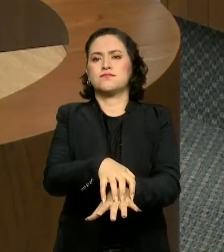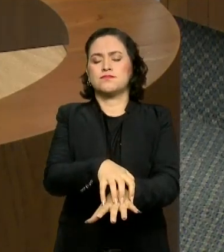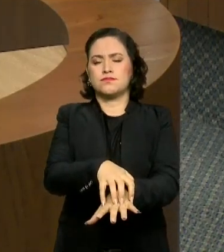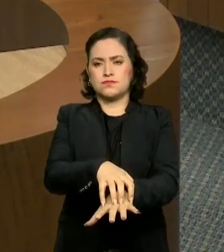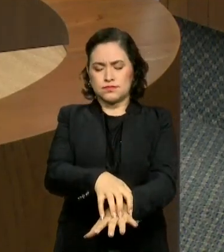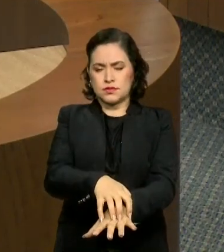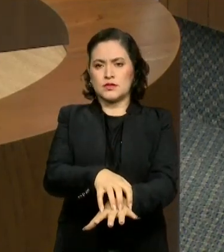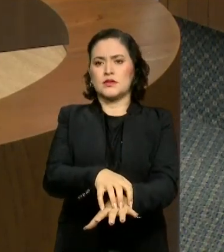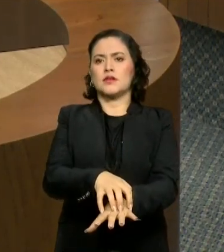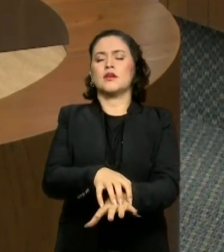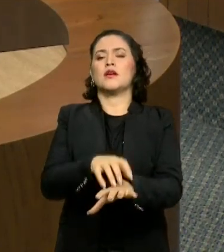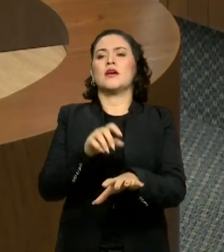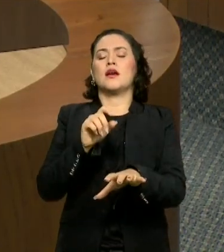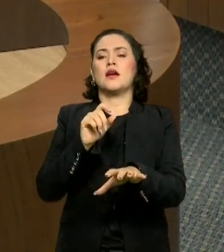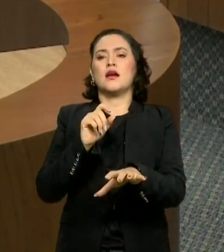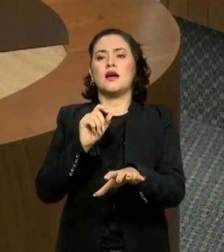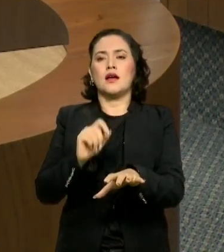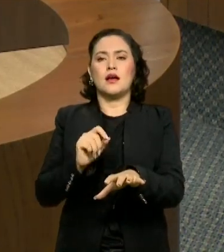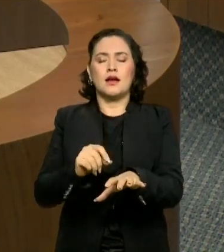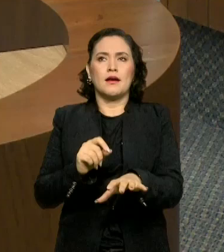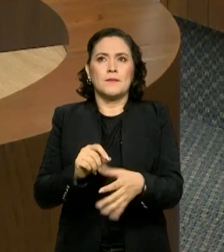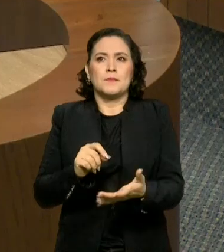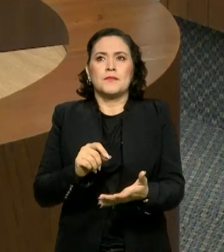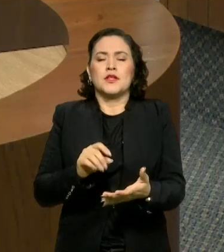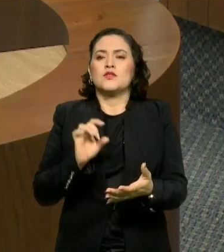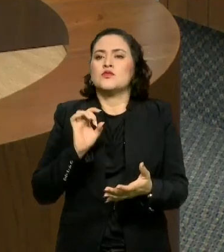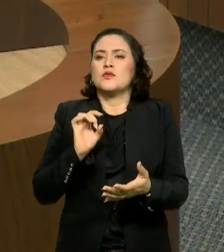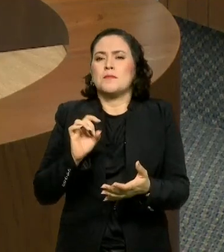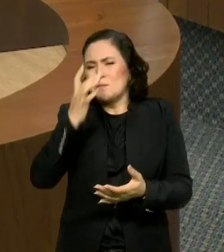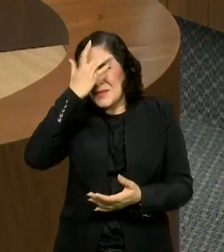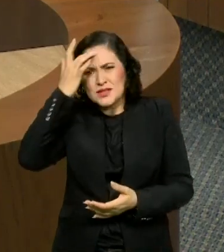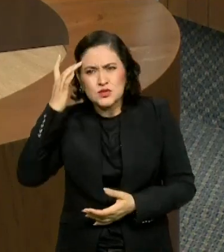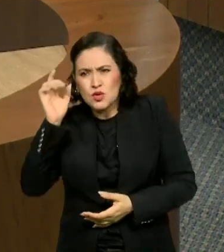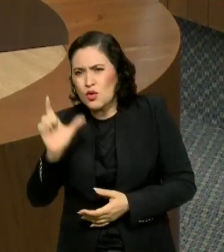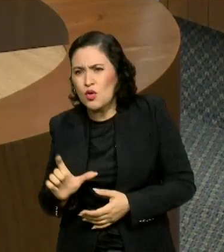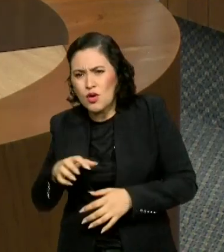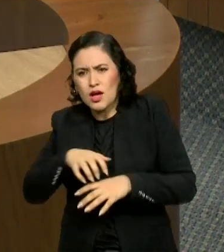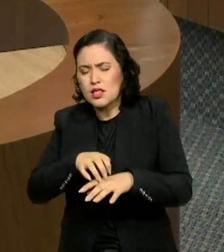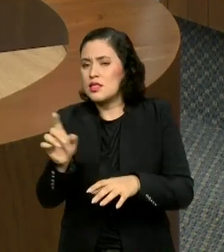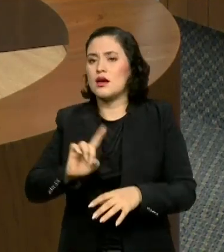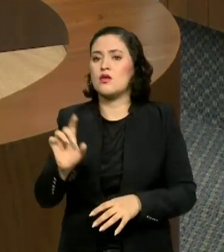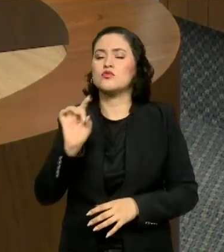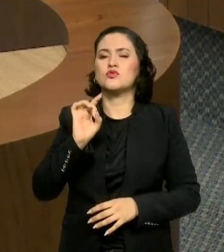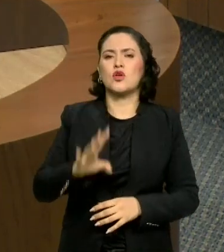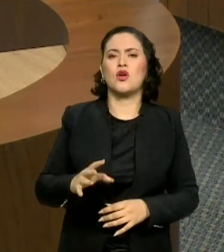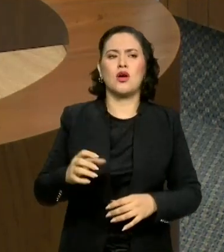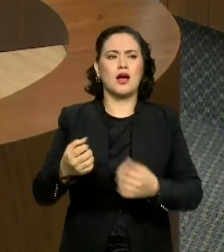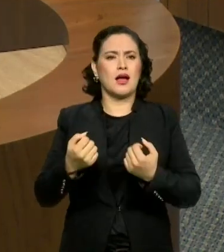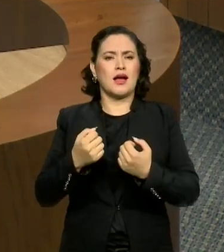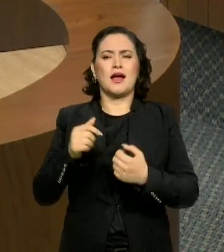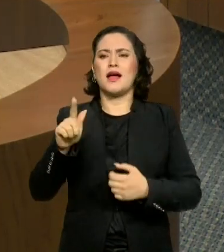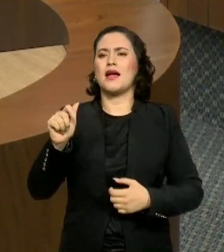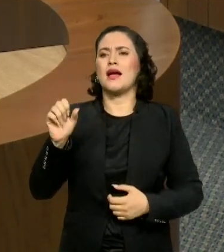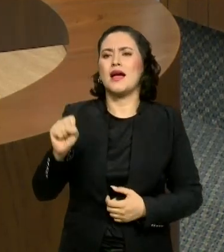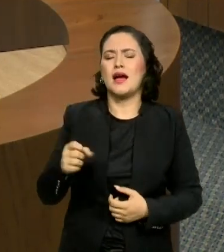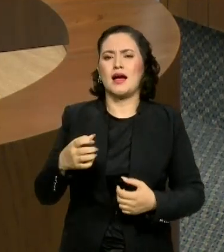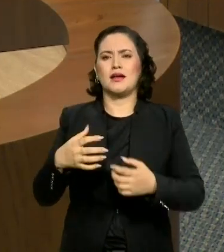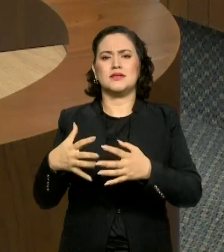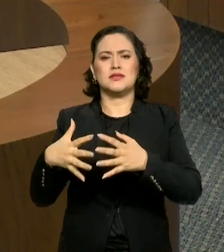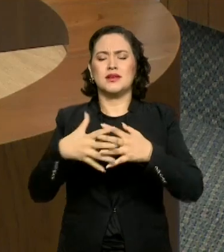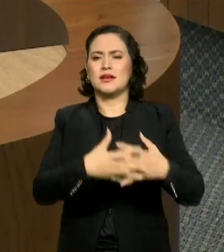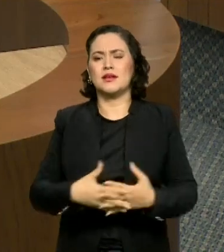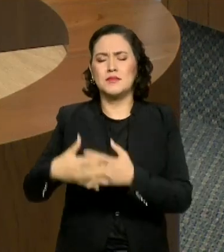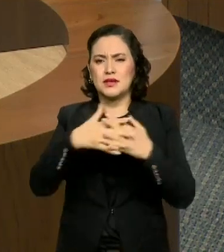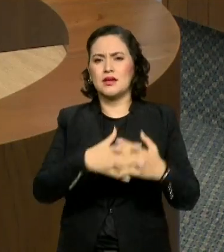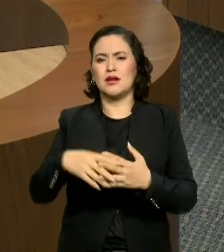gás, combustível, para baratear para o consumidor final, para a população da Baixada, indicação do passe livres,